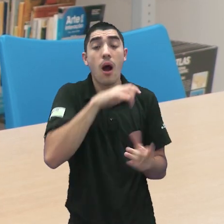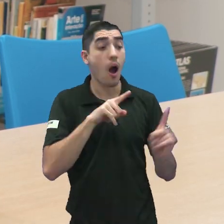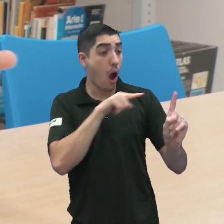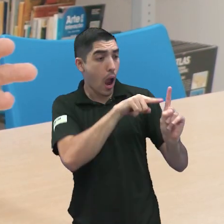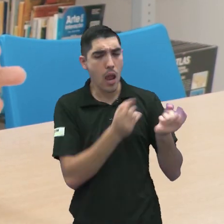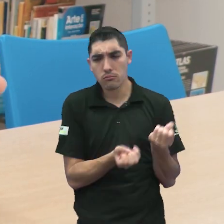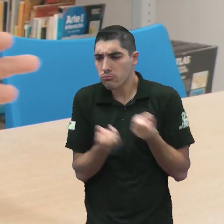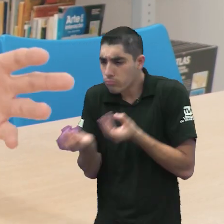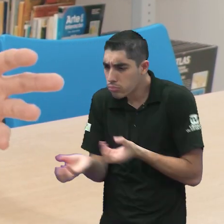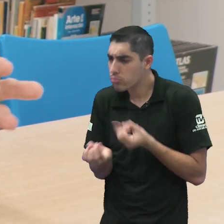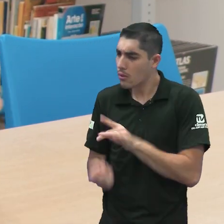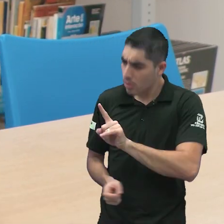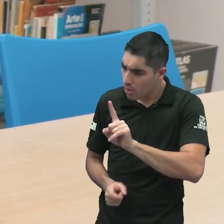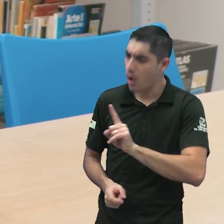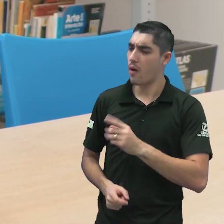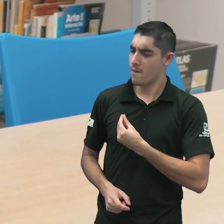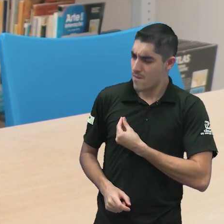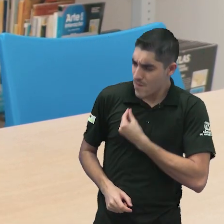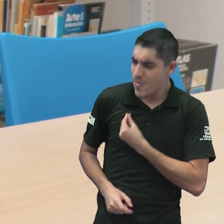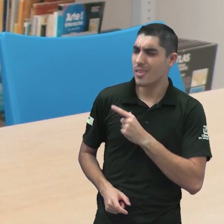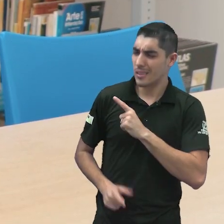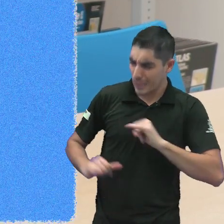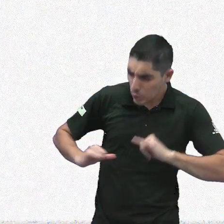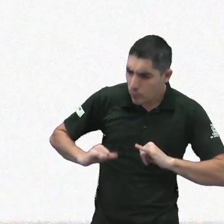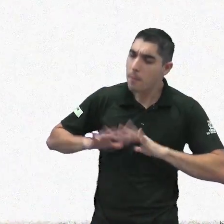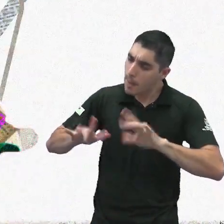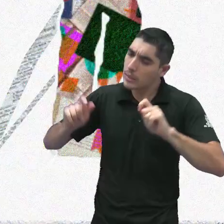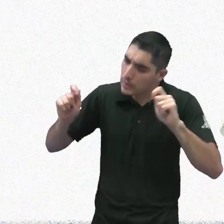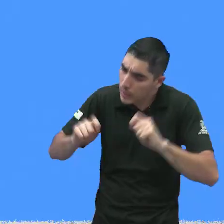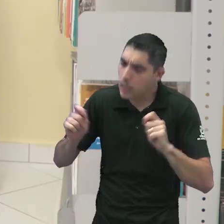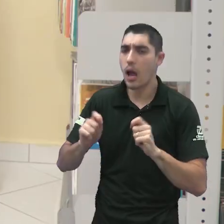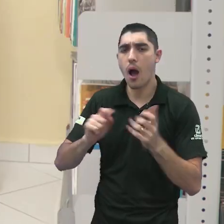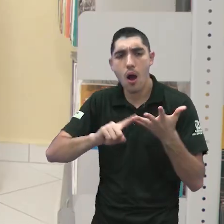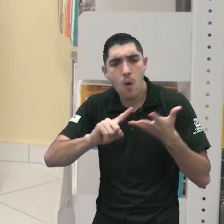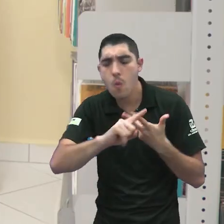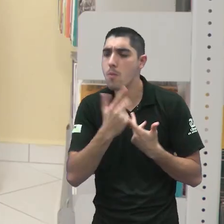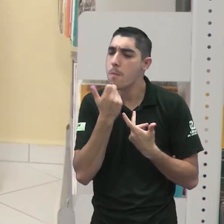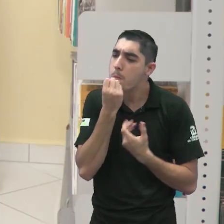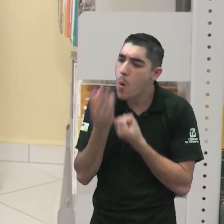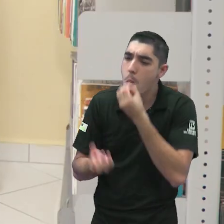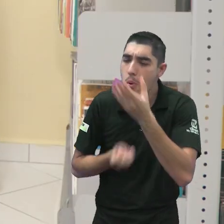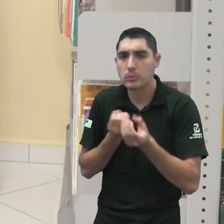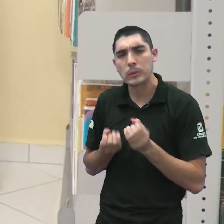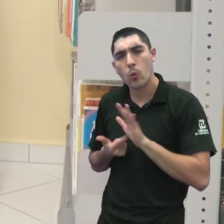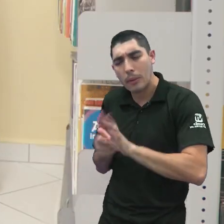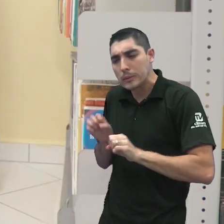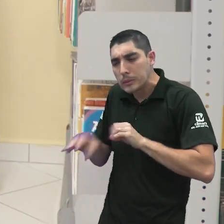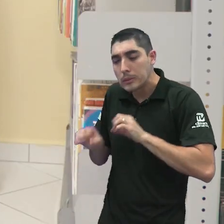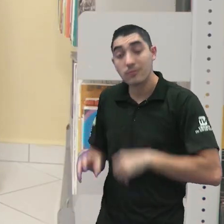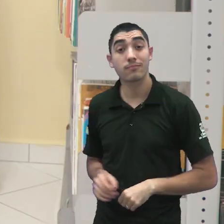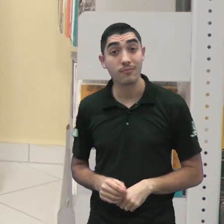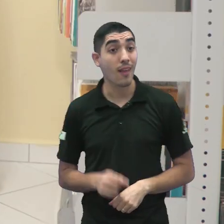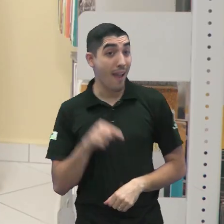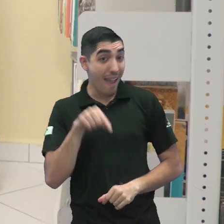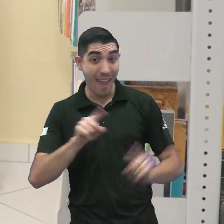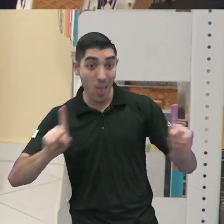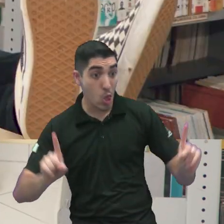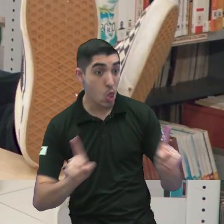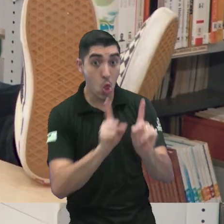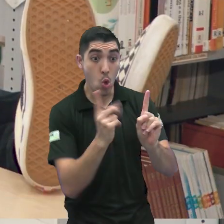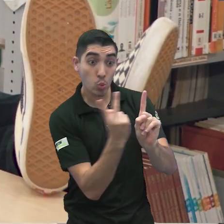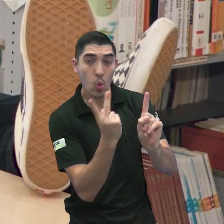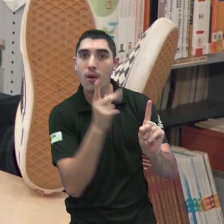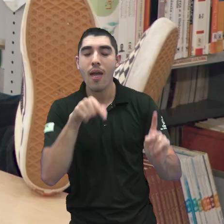vida pode sim ser bonita no meio de tantas feridas. A relação entre Zezé e Portuga é o coração do livro,